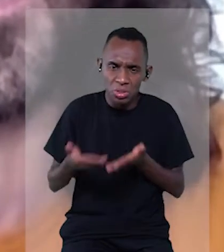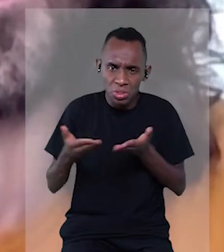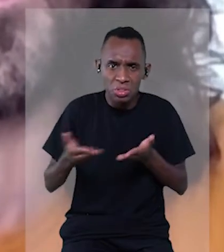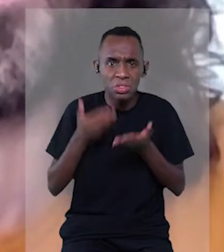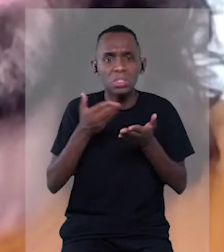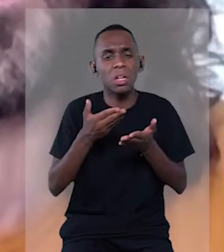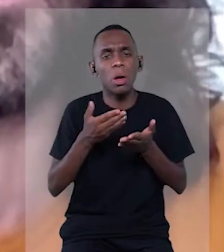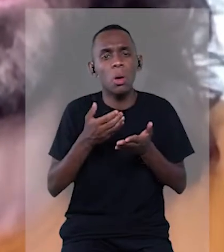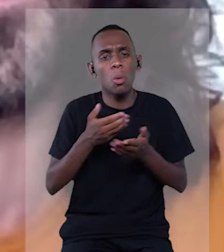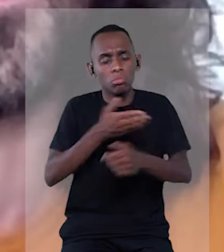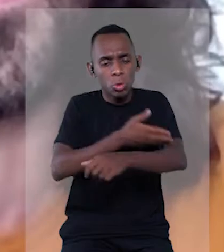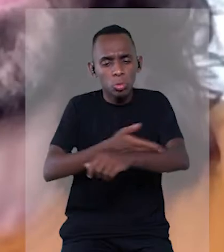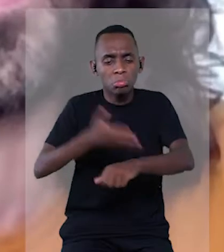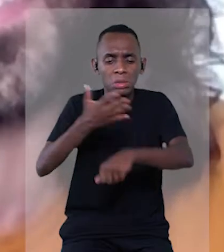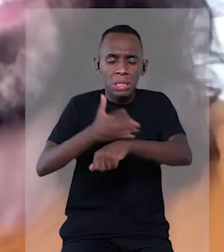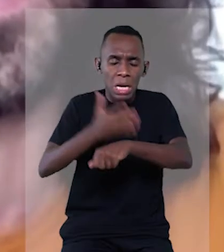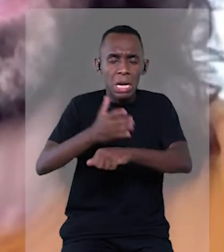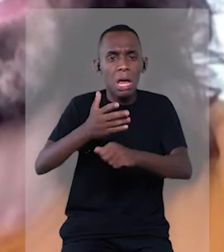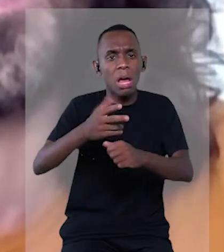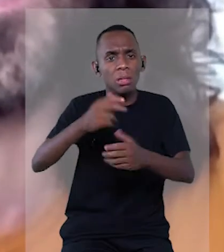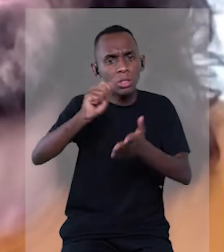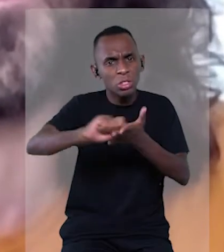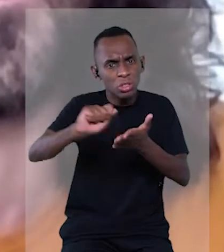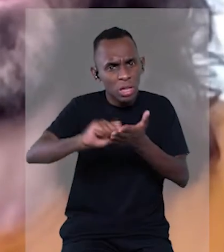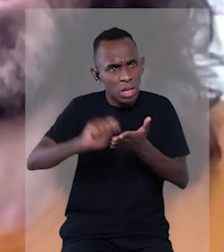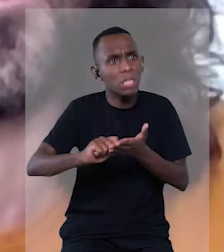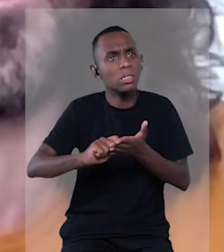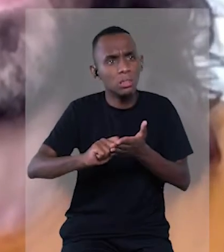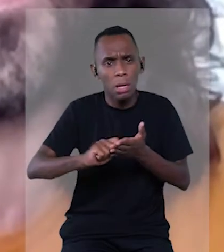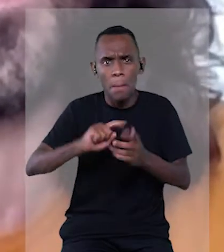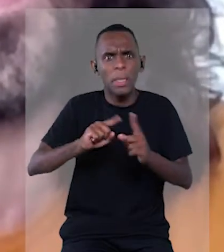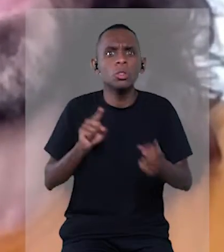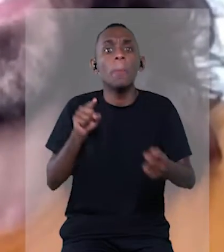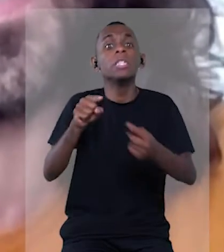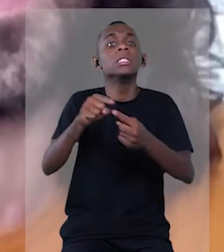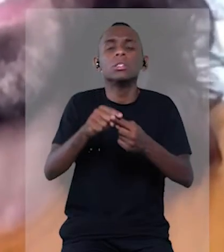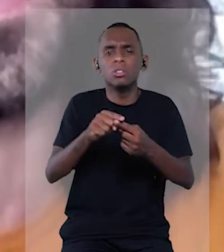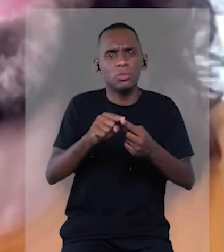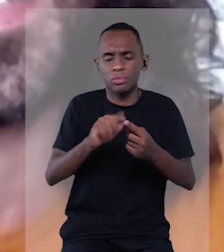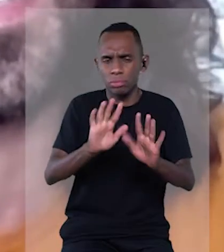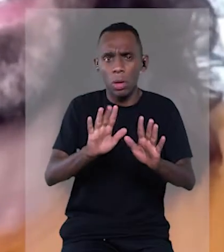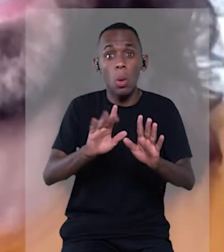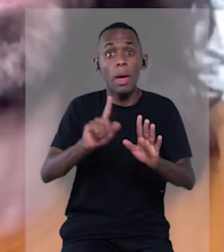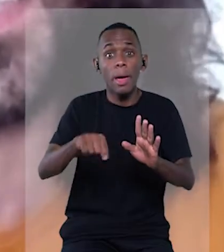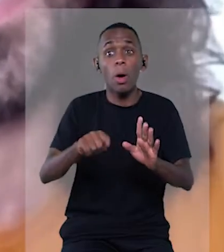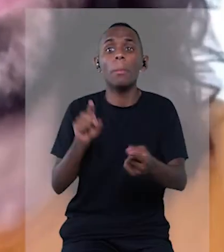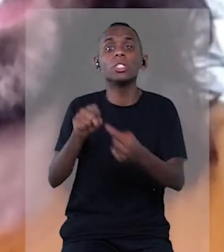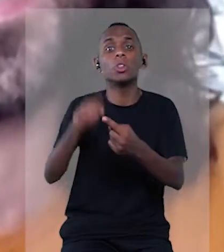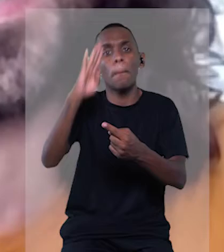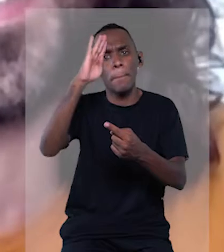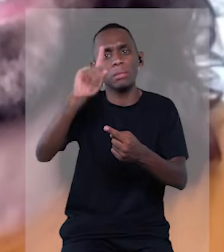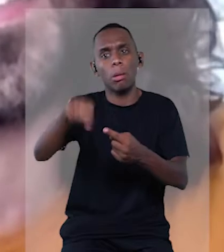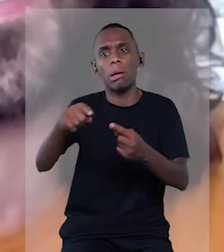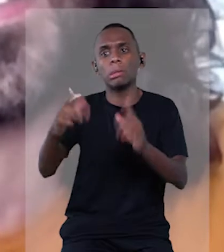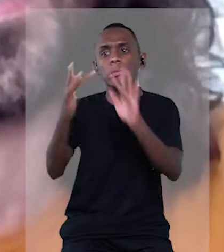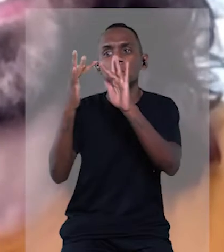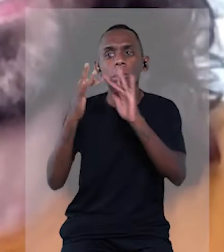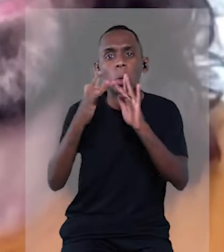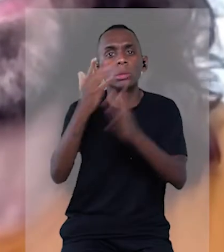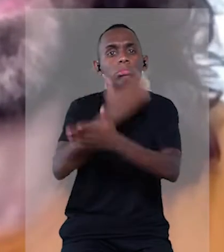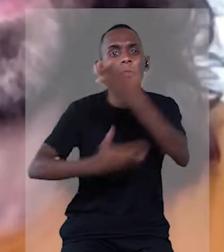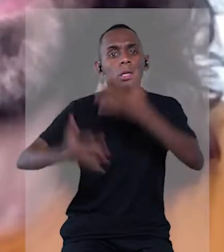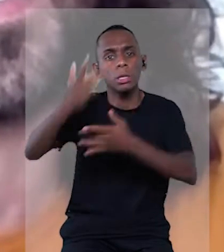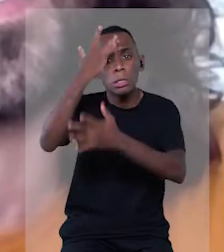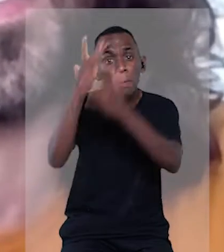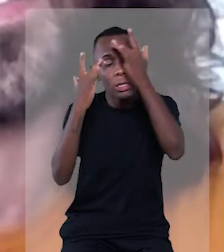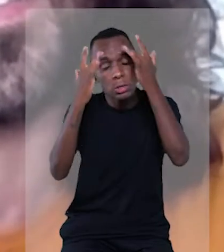ao hábito da escrita mesmo, talvez até sem ser com essa intenção, né, mais de conectar pessoas, sim. Mas que funcionou